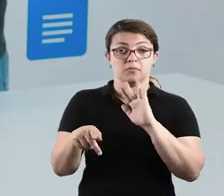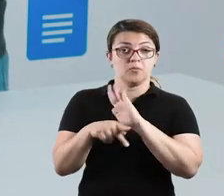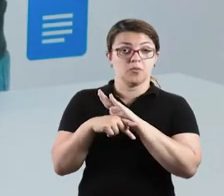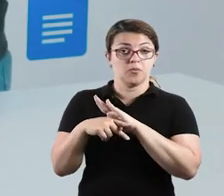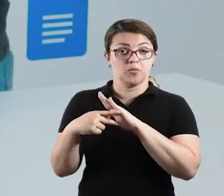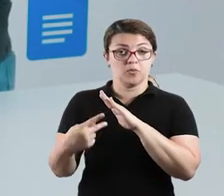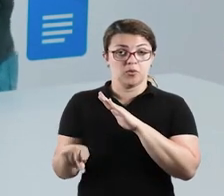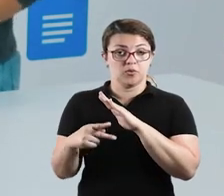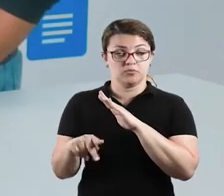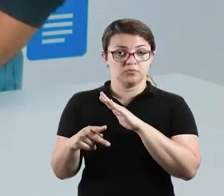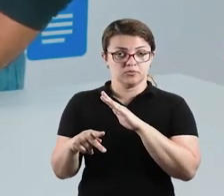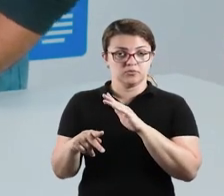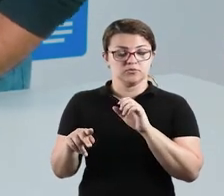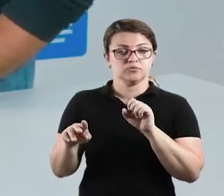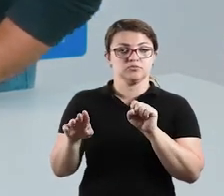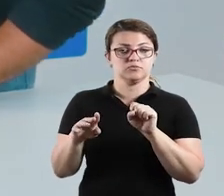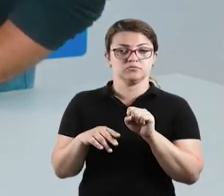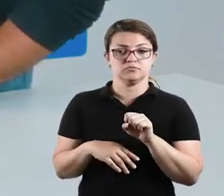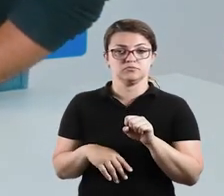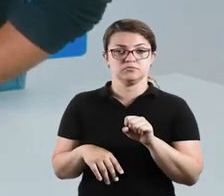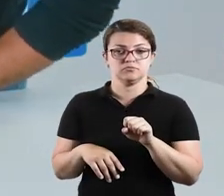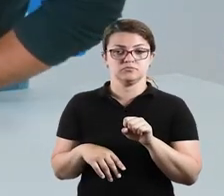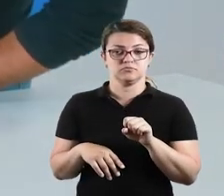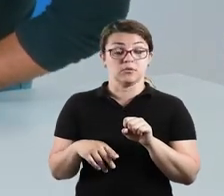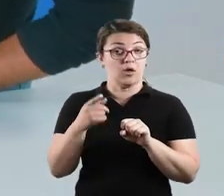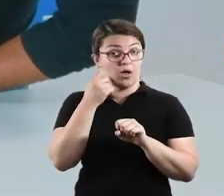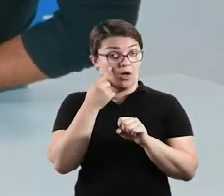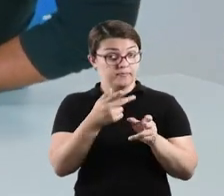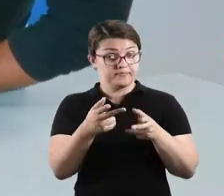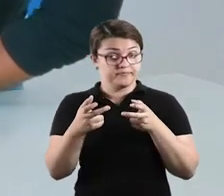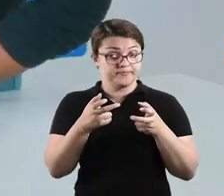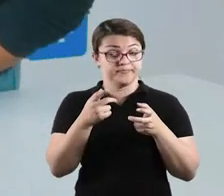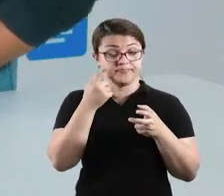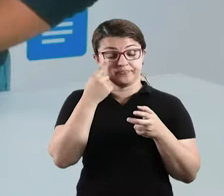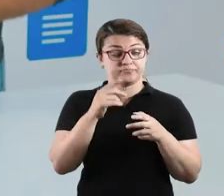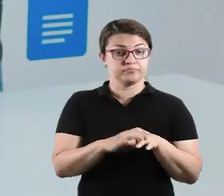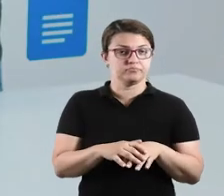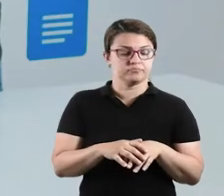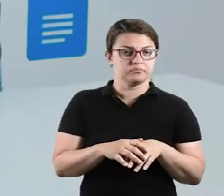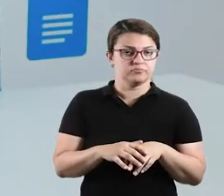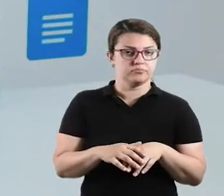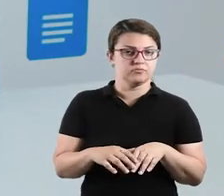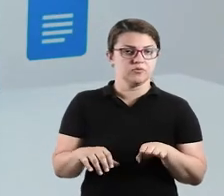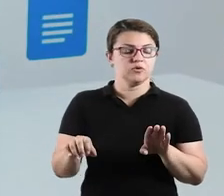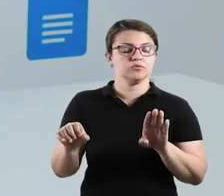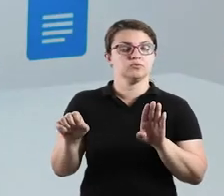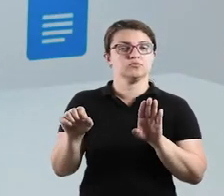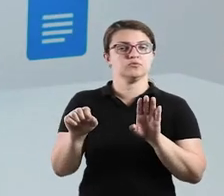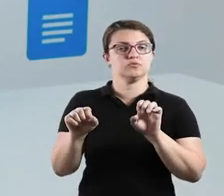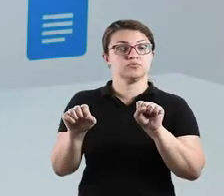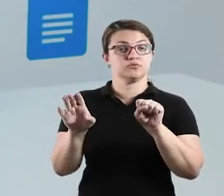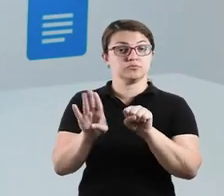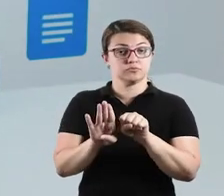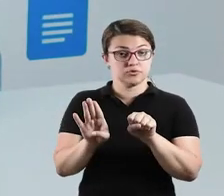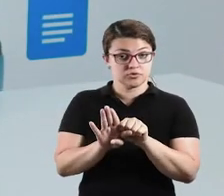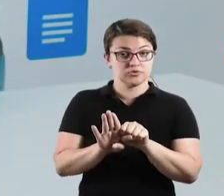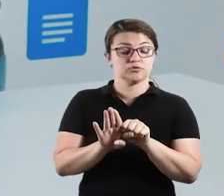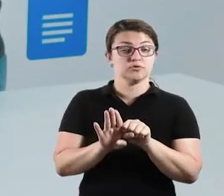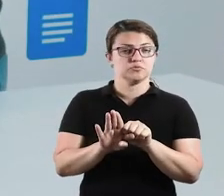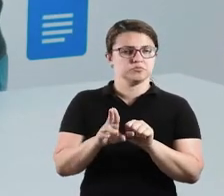próprio. Pegou? Então vamos lá. Substantivo comum é sempre iniciado com